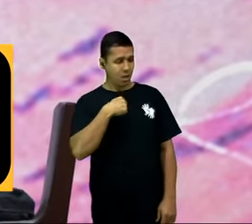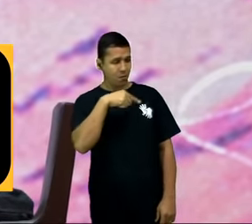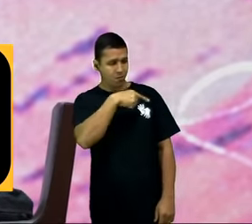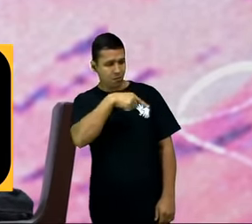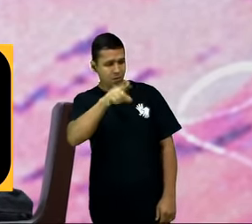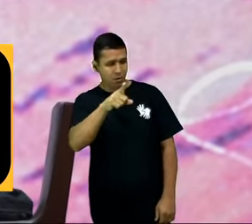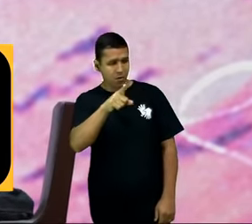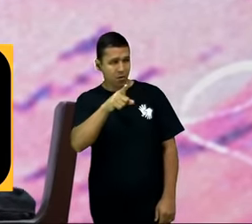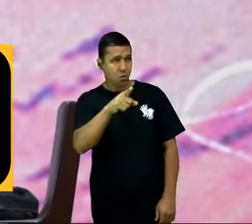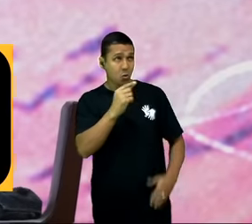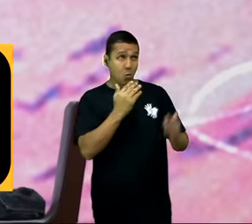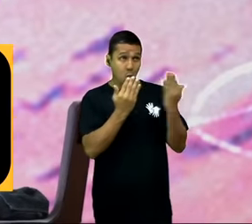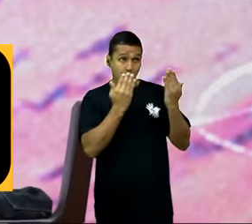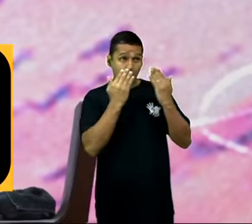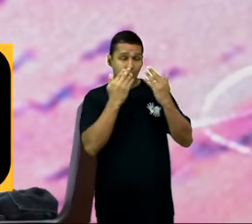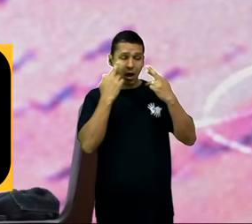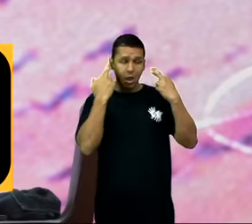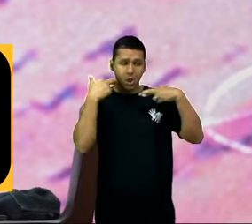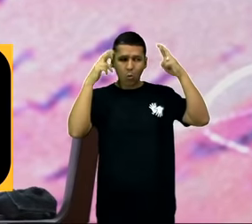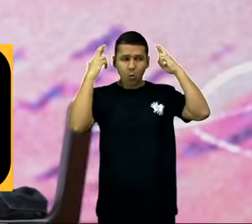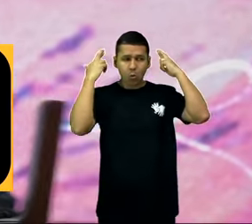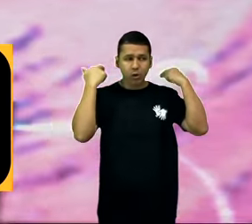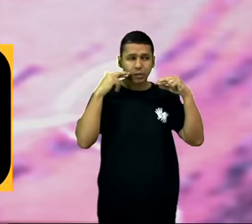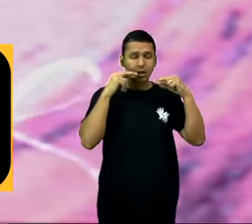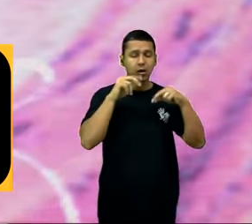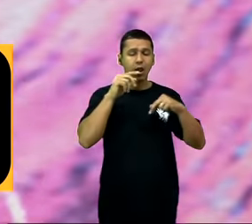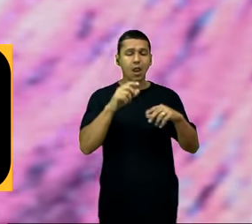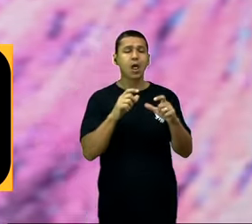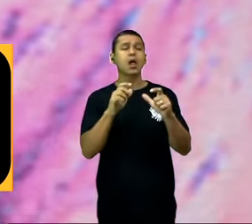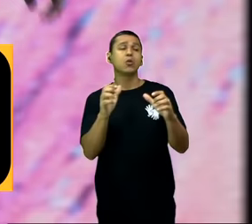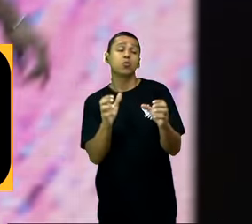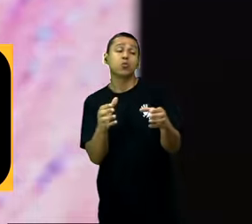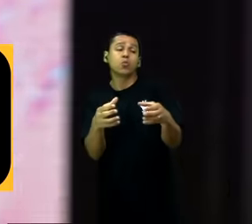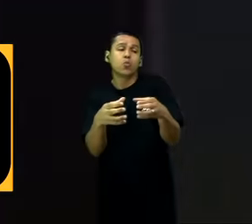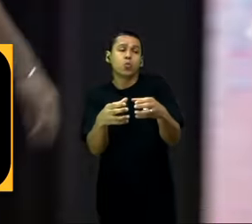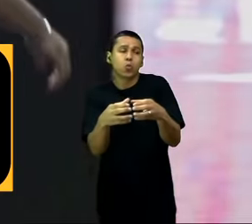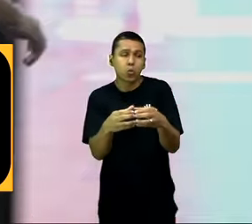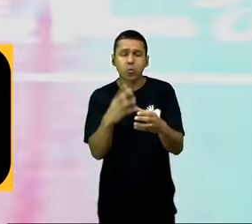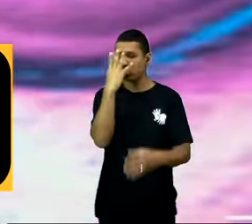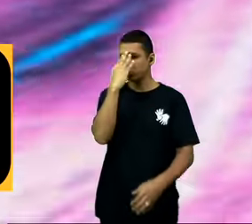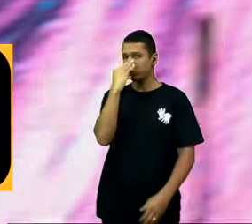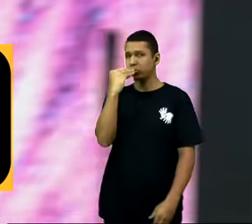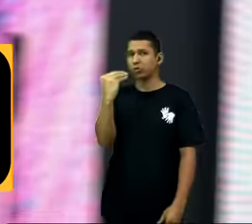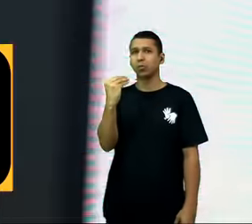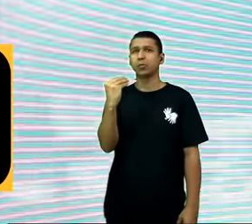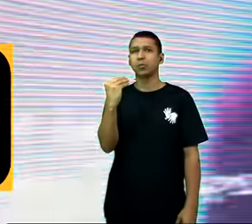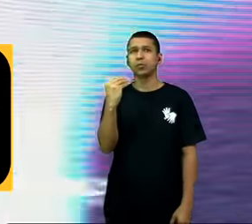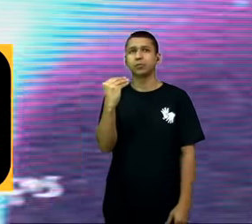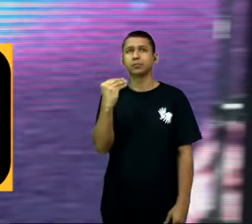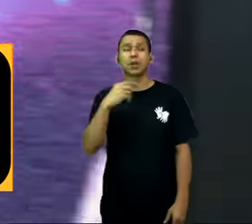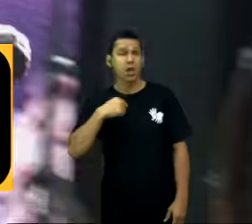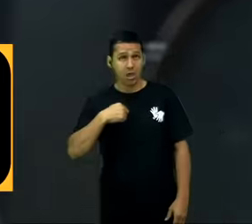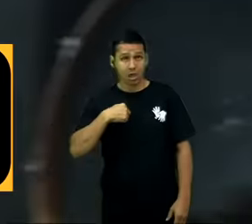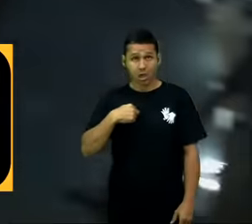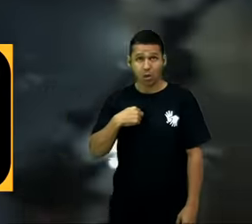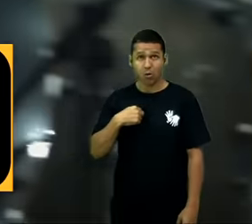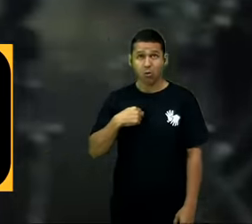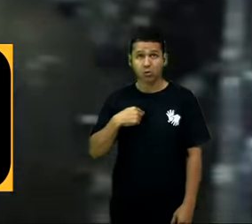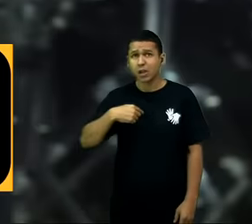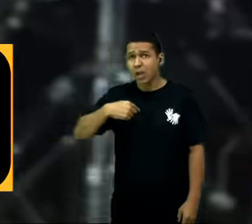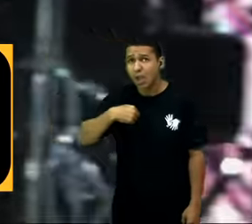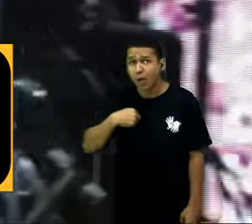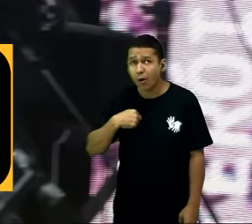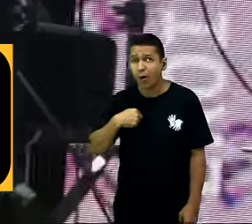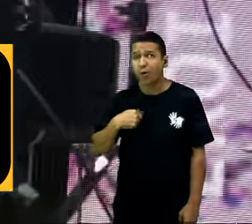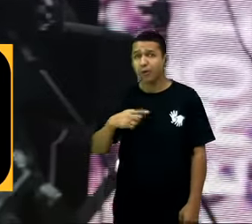como cordeiros entre os lobos. Irmão, se sou eu, Jesus está enviando em cordeiro entre o lobo. Me dá aqui alguma coisa aqui.